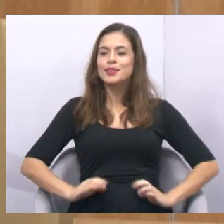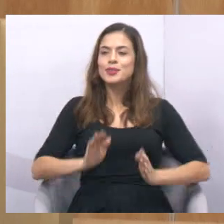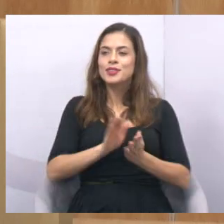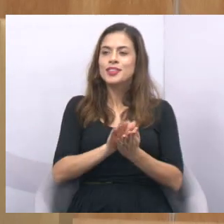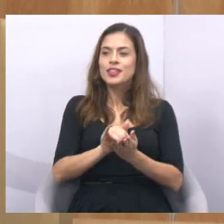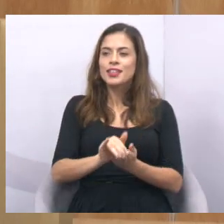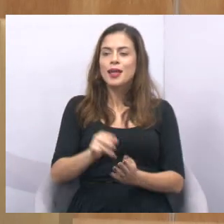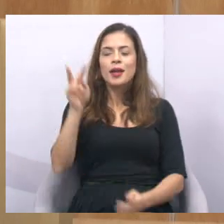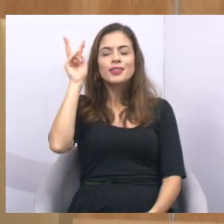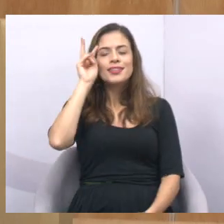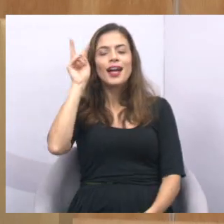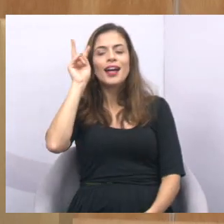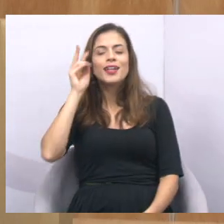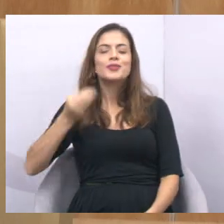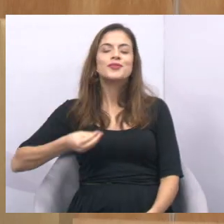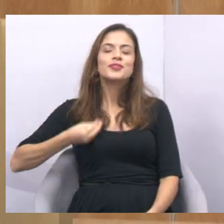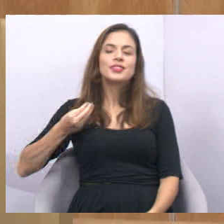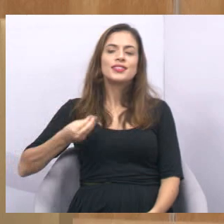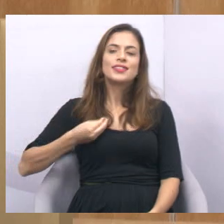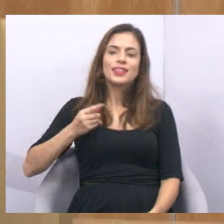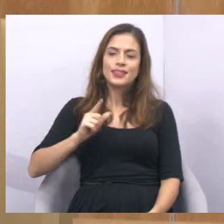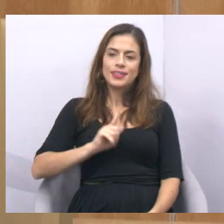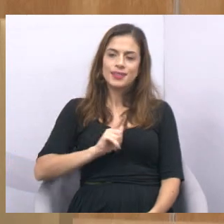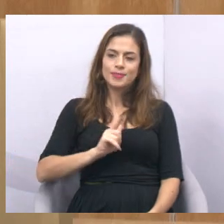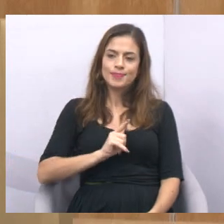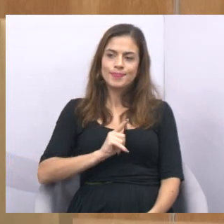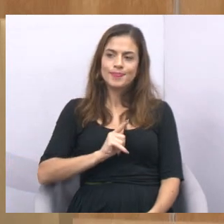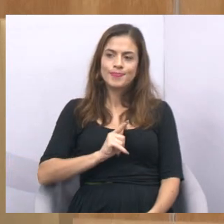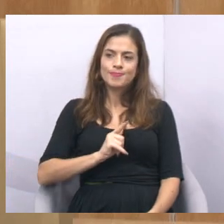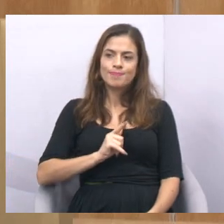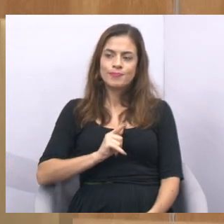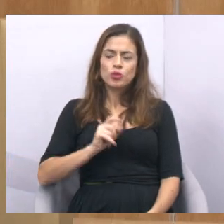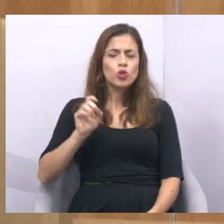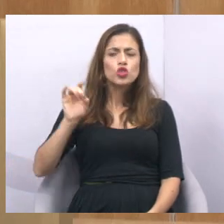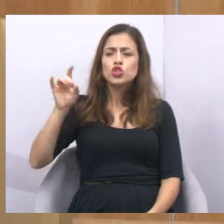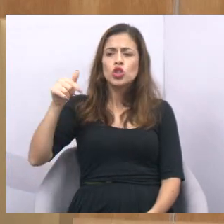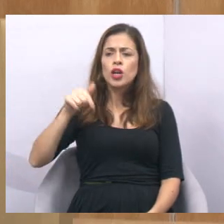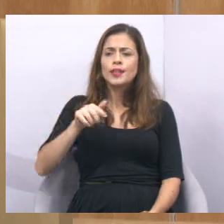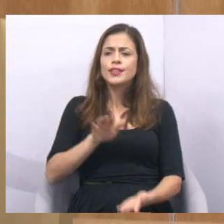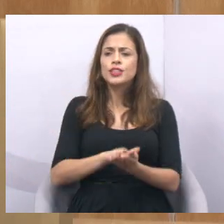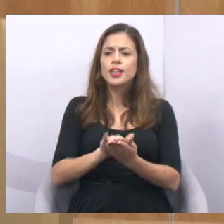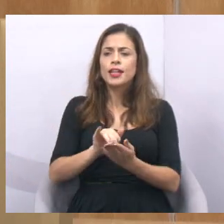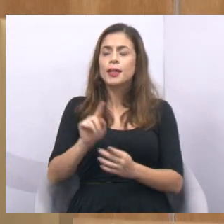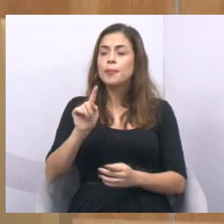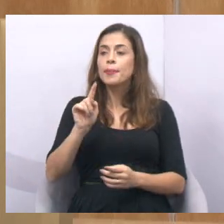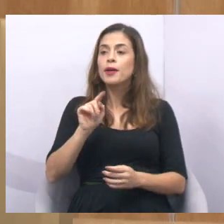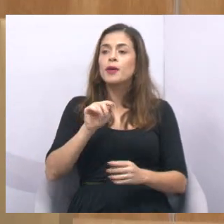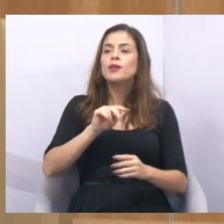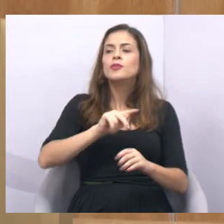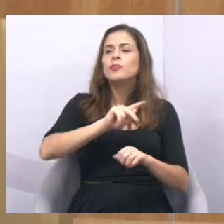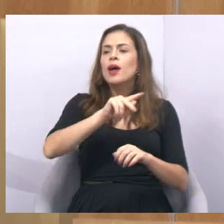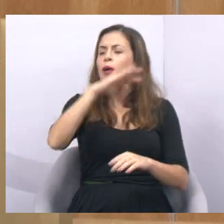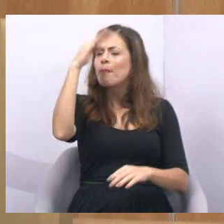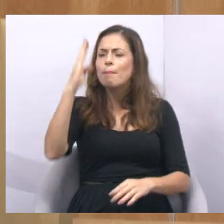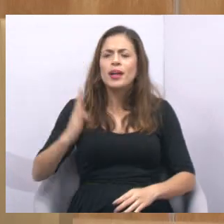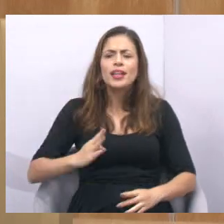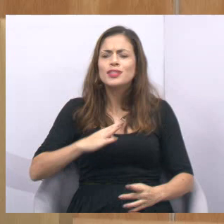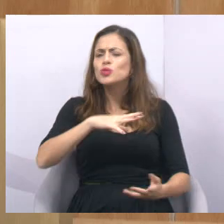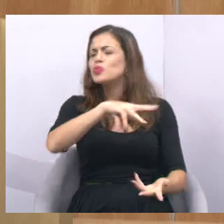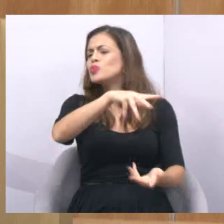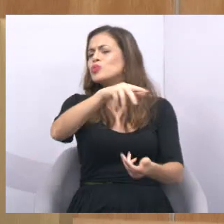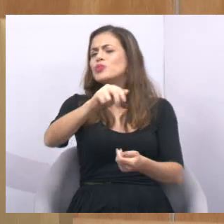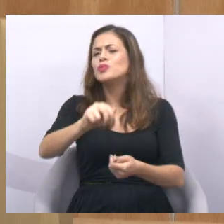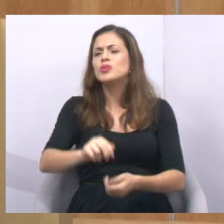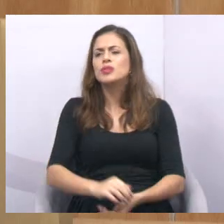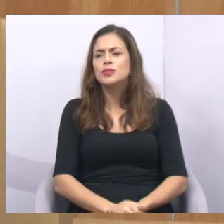história de vida que o senhor teve, não só aqui em Jacareí, como em todo o país.